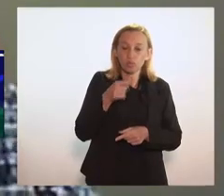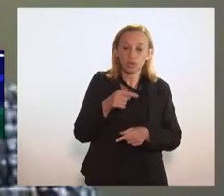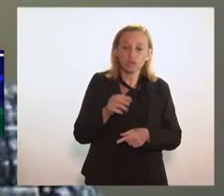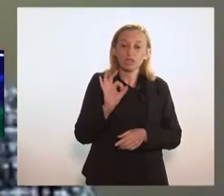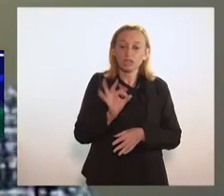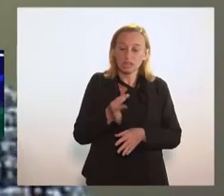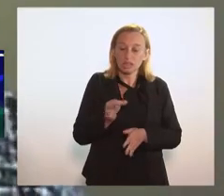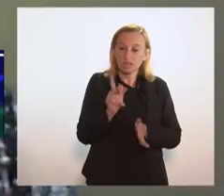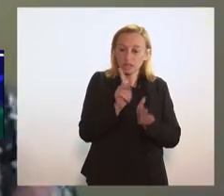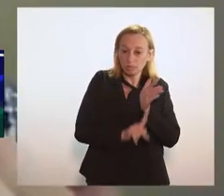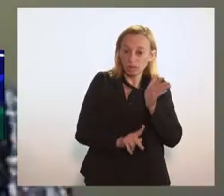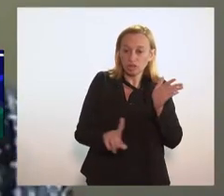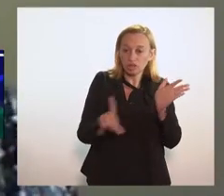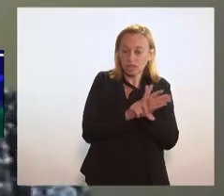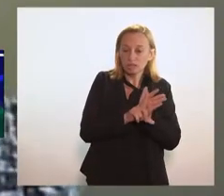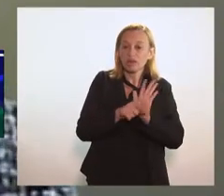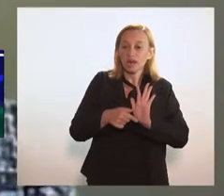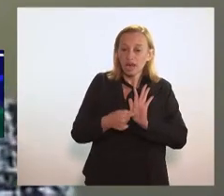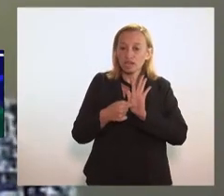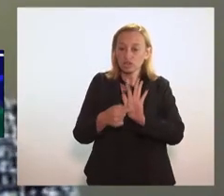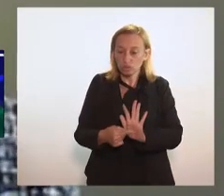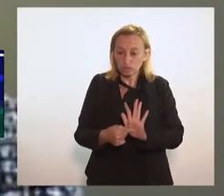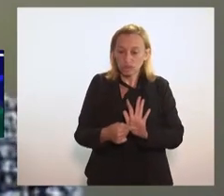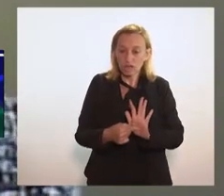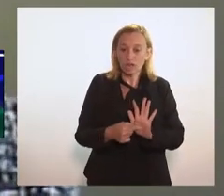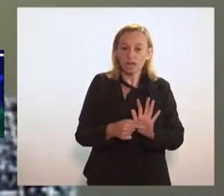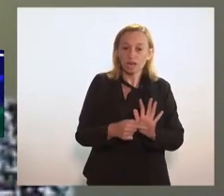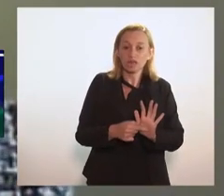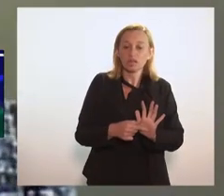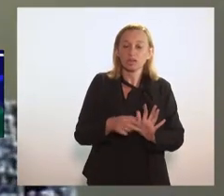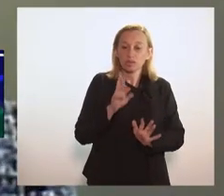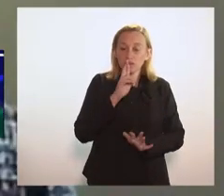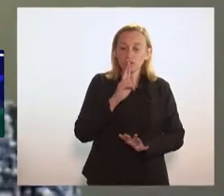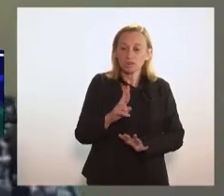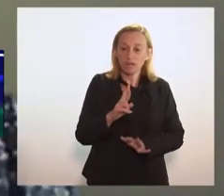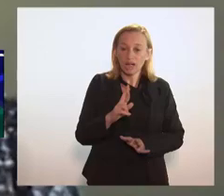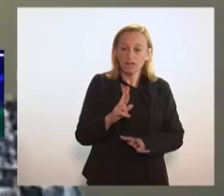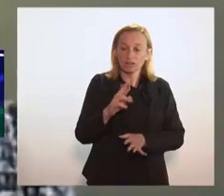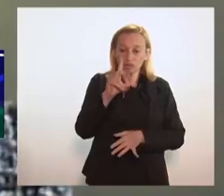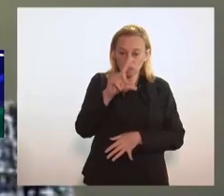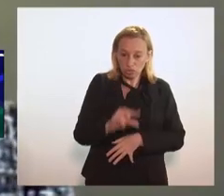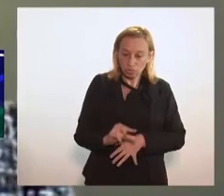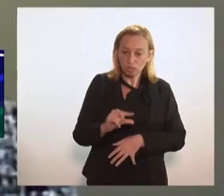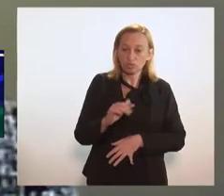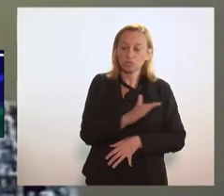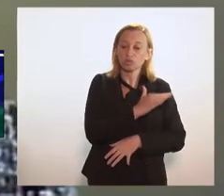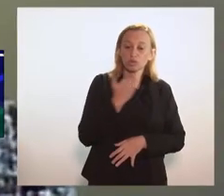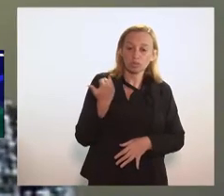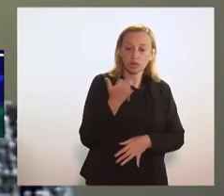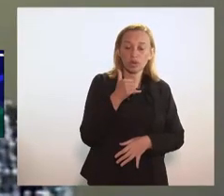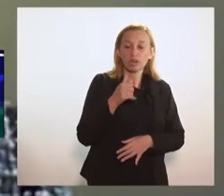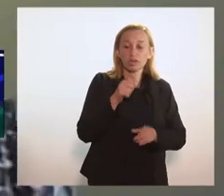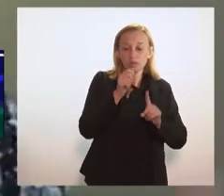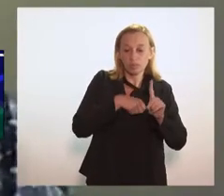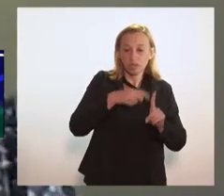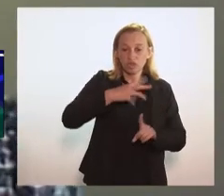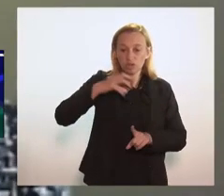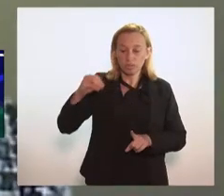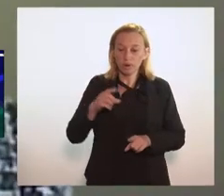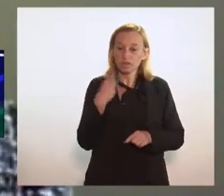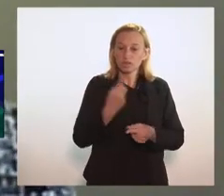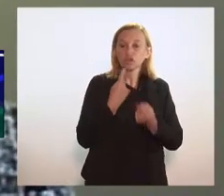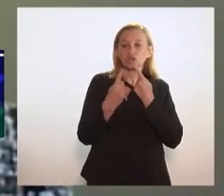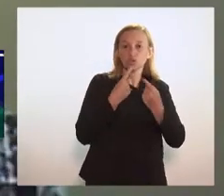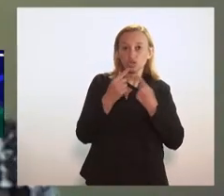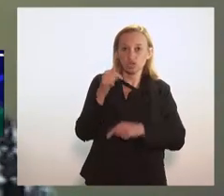esse projeto de lei vai inibir o resultado morte das mulheres, e sobretudo no mês de março, quando nós discutimos